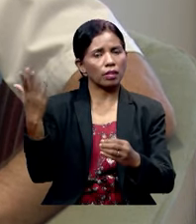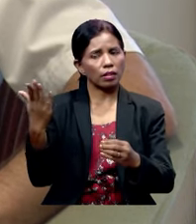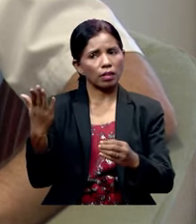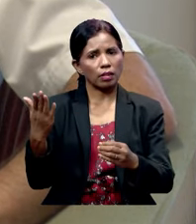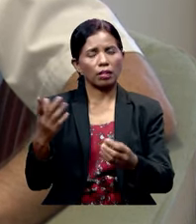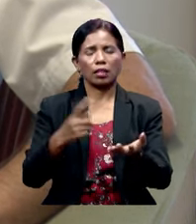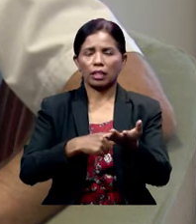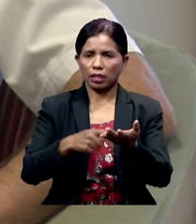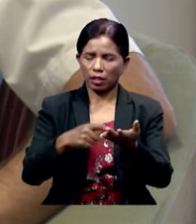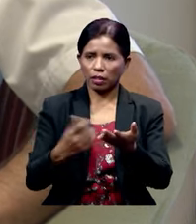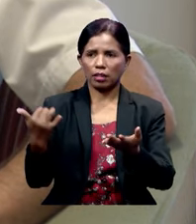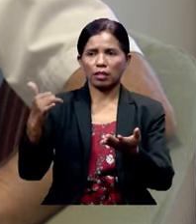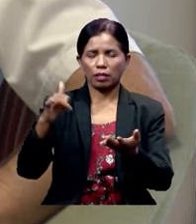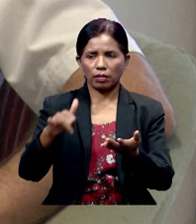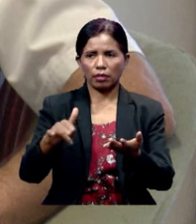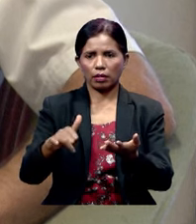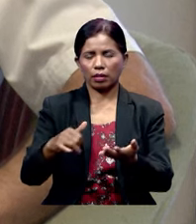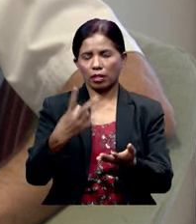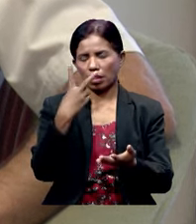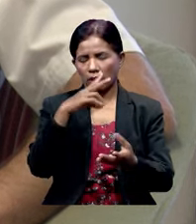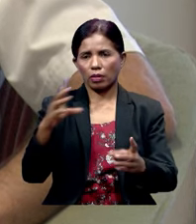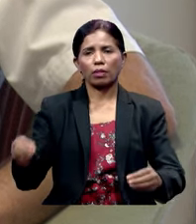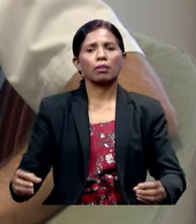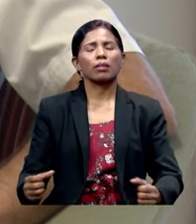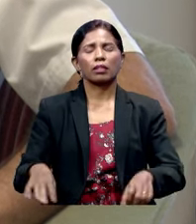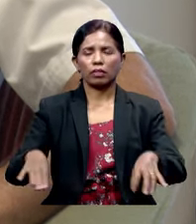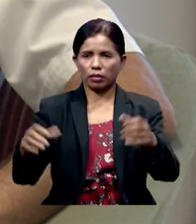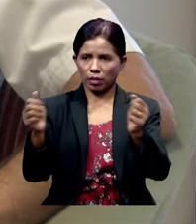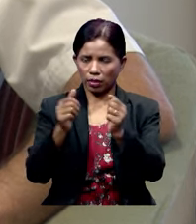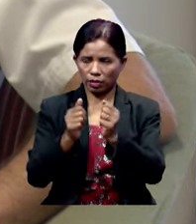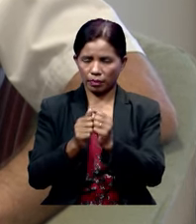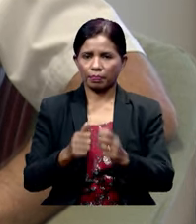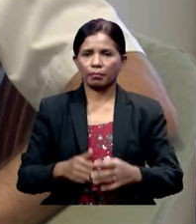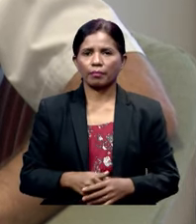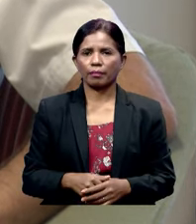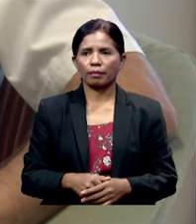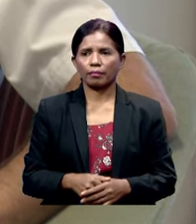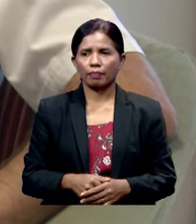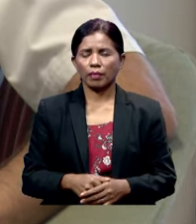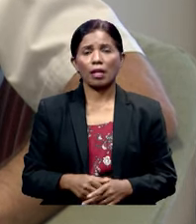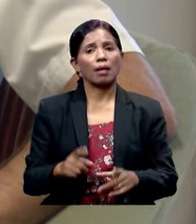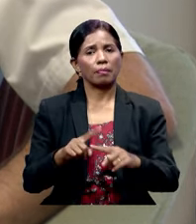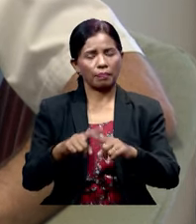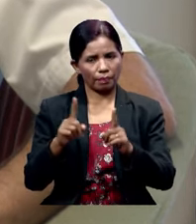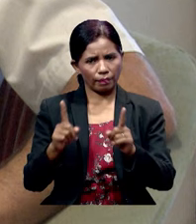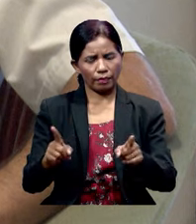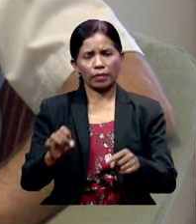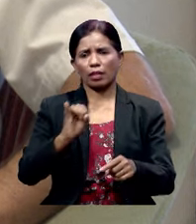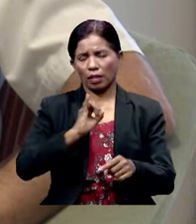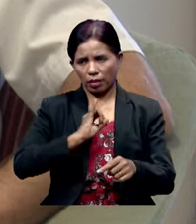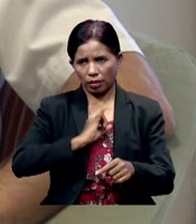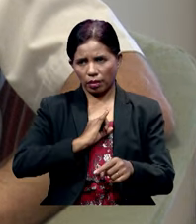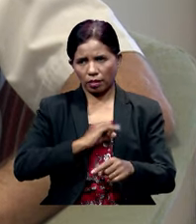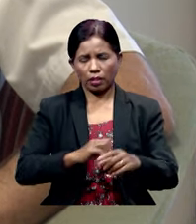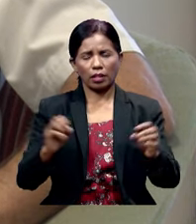técnicas métodos de luta e de luta eficaz Mas eu posso dizer que no